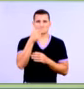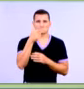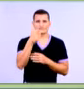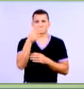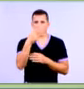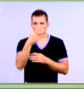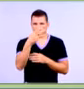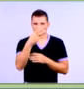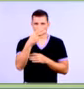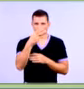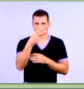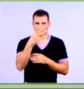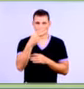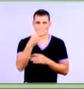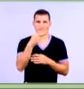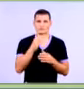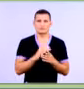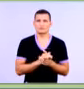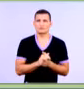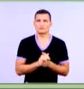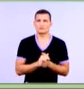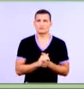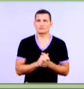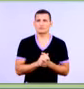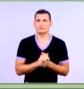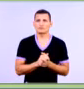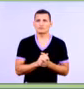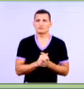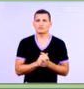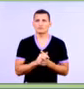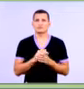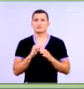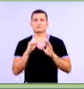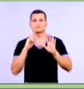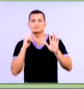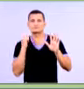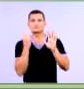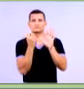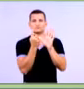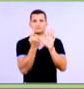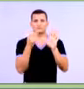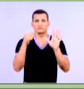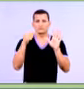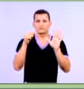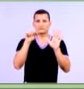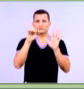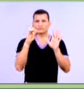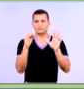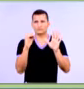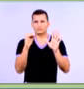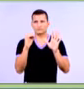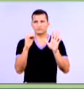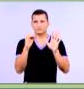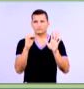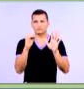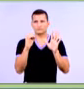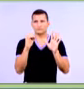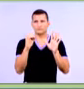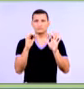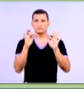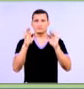início e o final está no 223. Aí eu falo o seguinte, insere menos 80. Então, eu aumento o